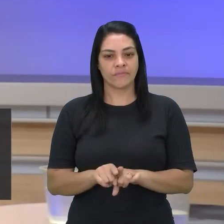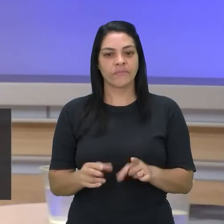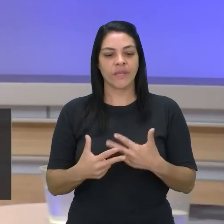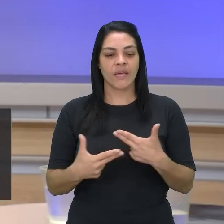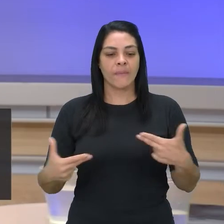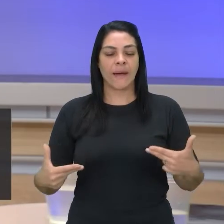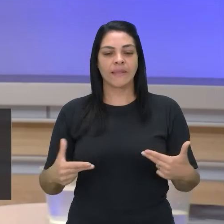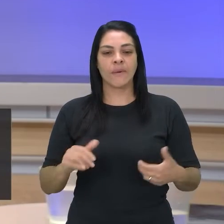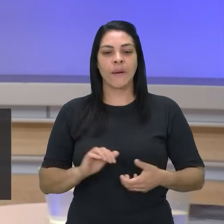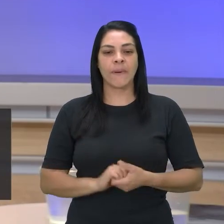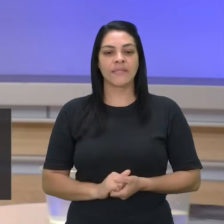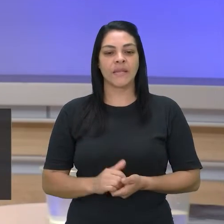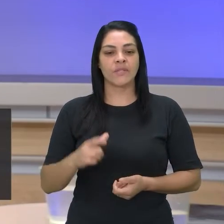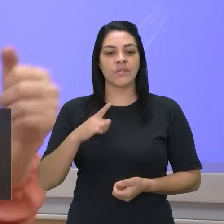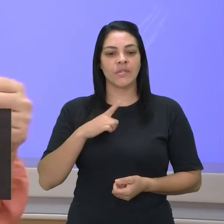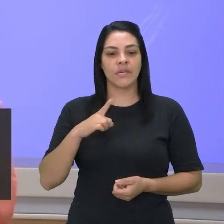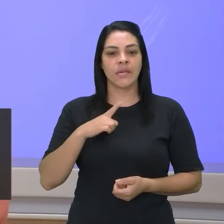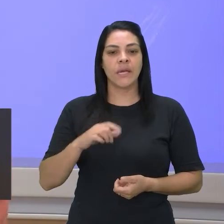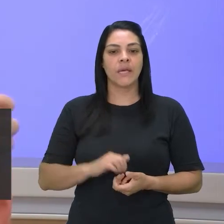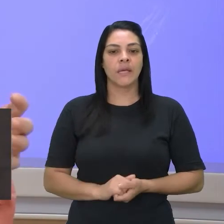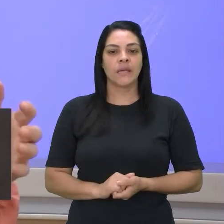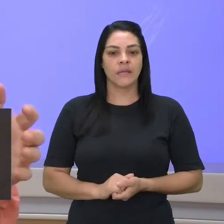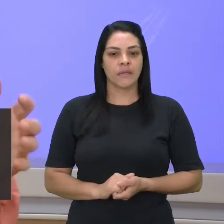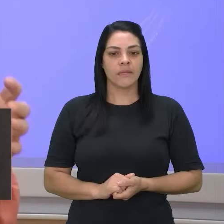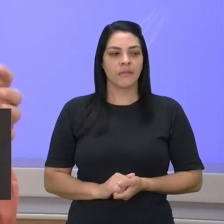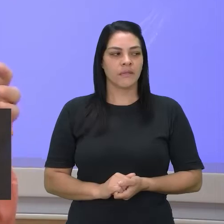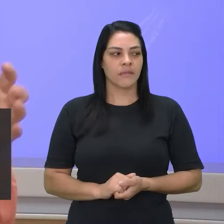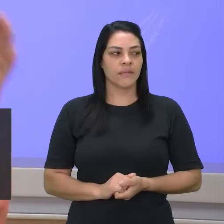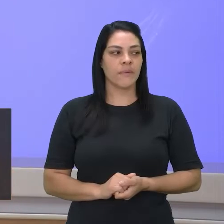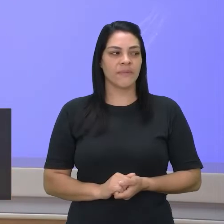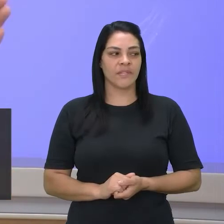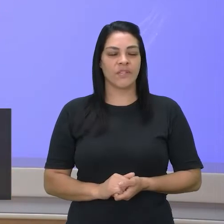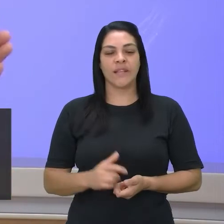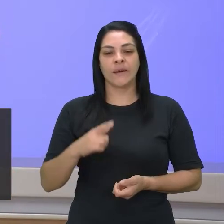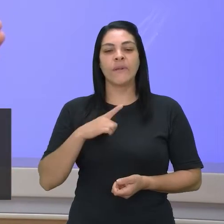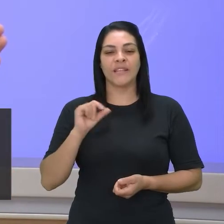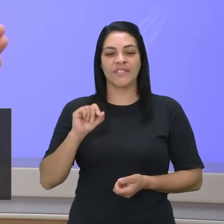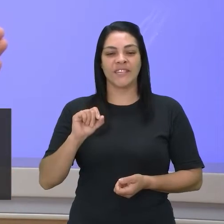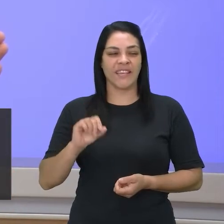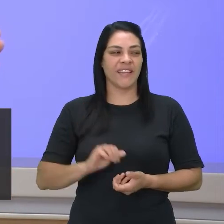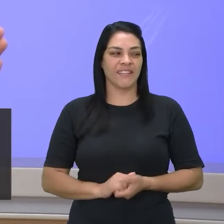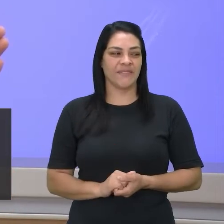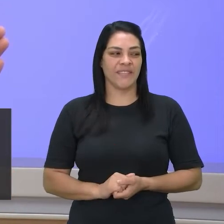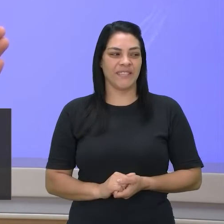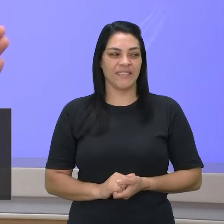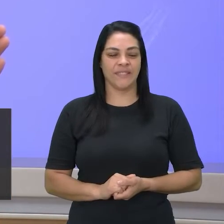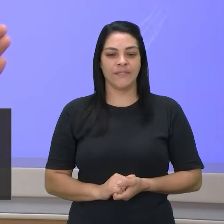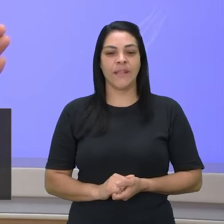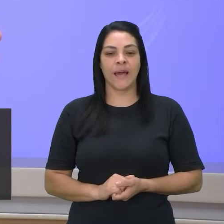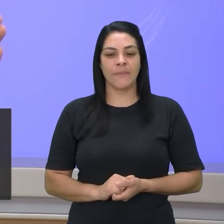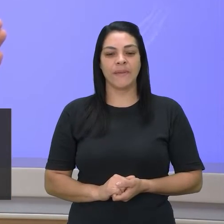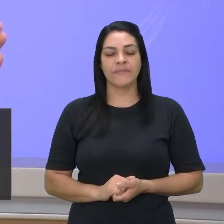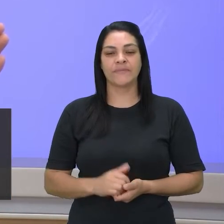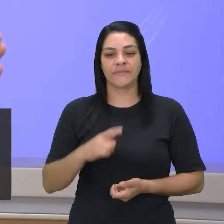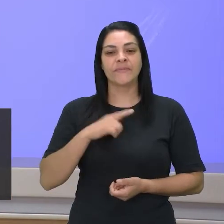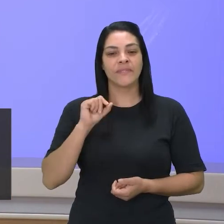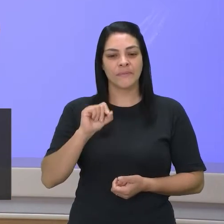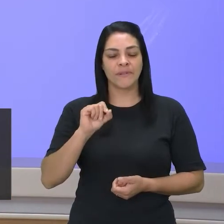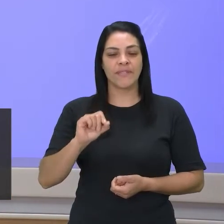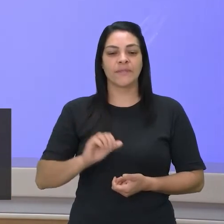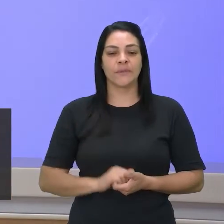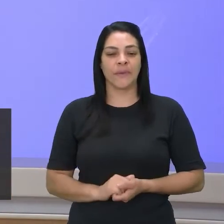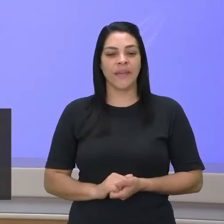que ele tenha aquela criticidade lá no ensino médio, quando começa lá no final do ensino fundamental, anos